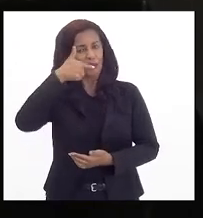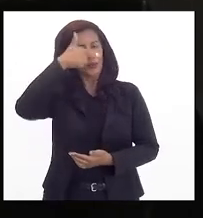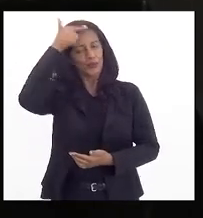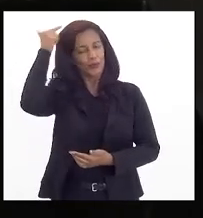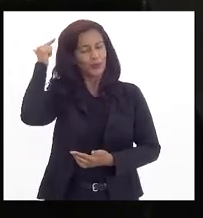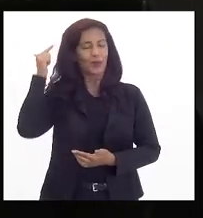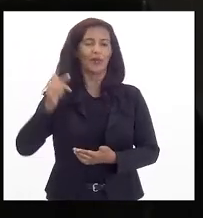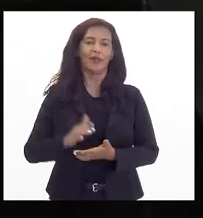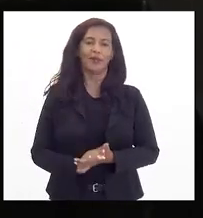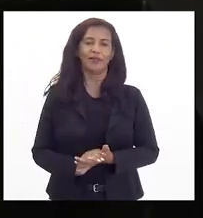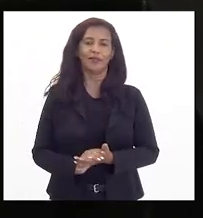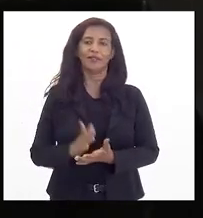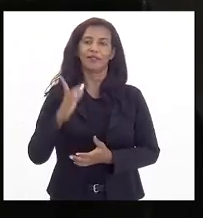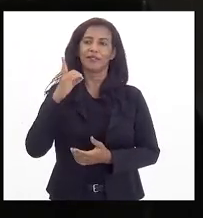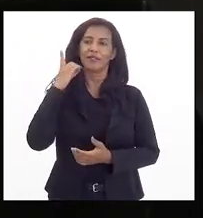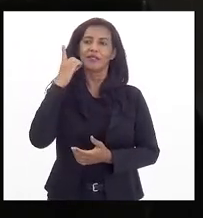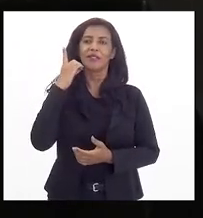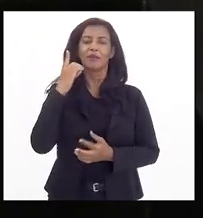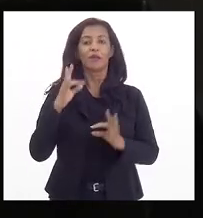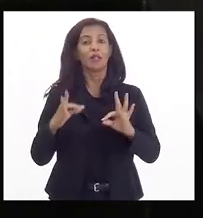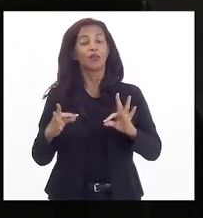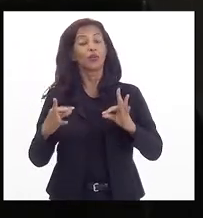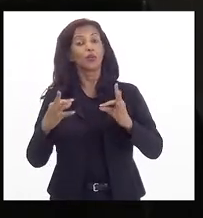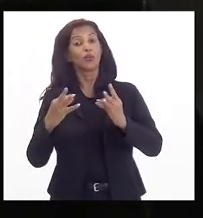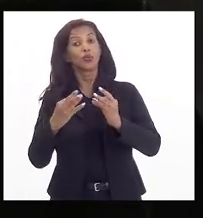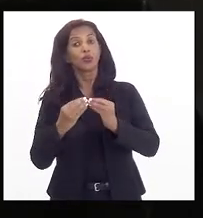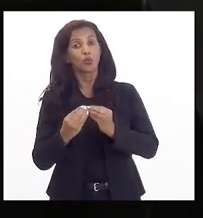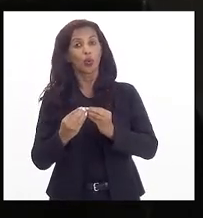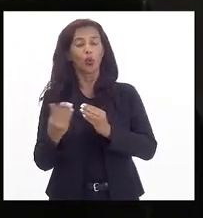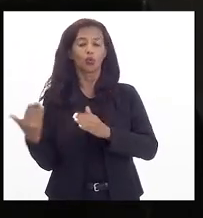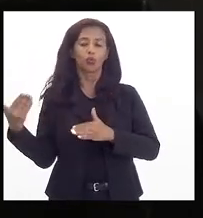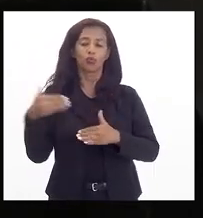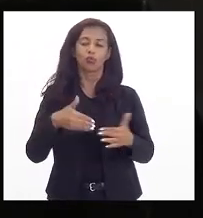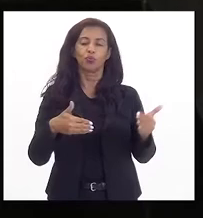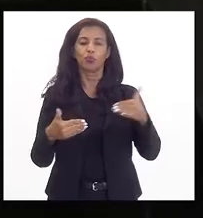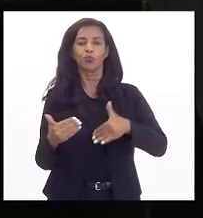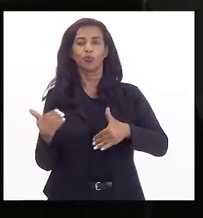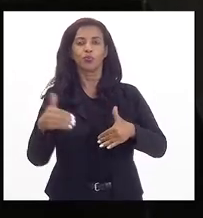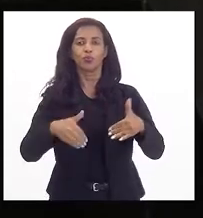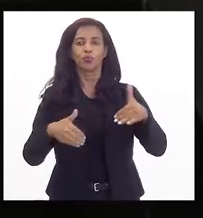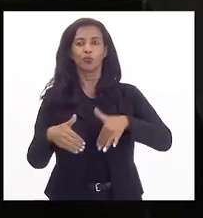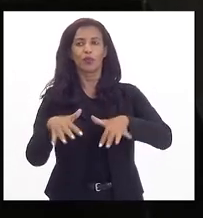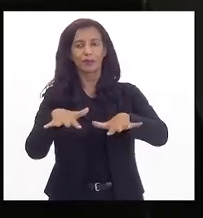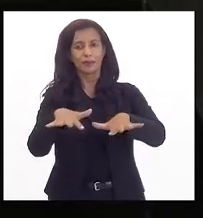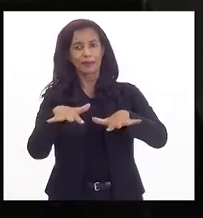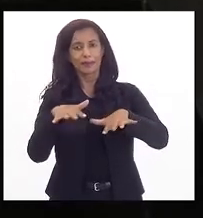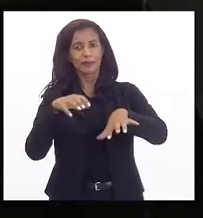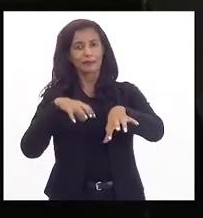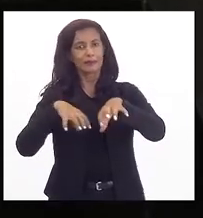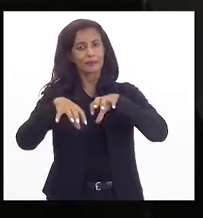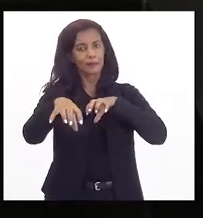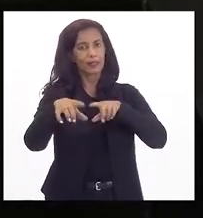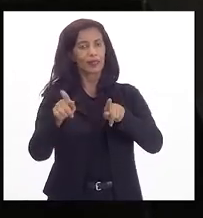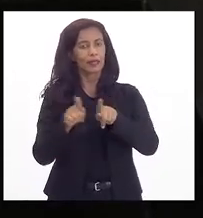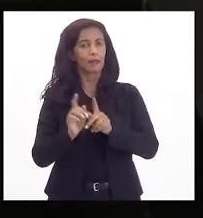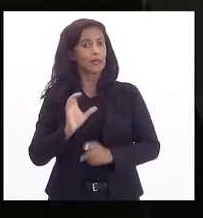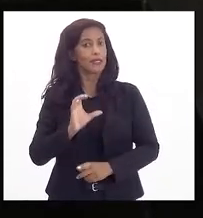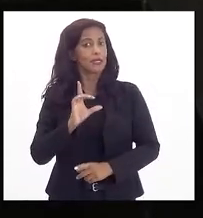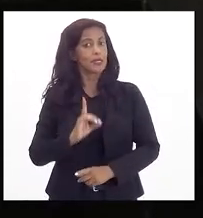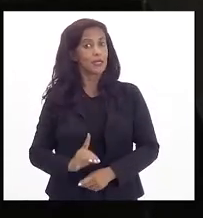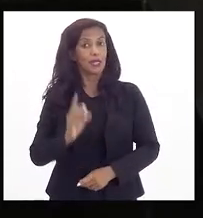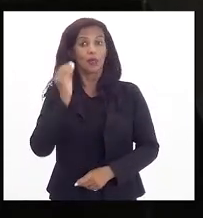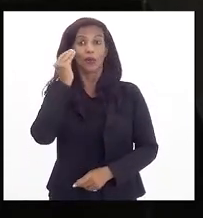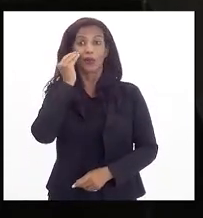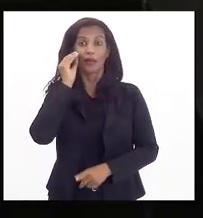Paulo, deputadas e deputados que começam a ingressar no plenário virtual, cidadãs e cidadãos que